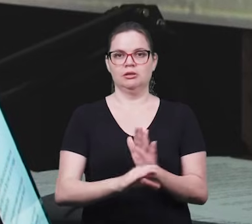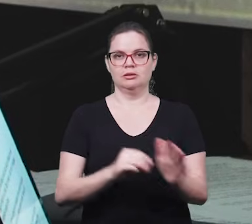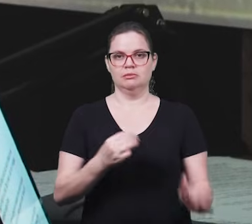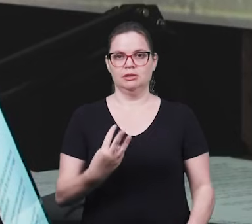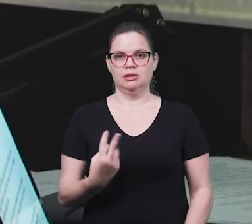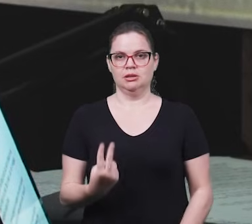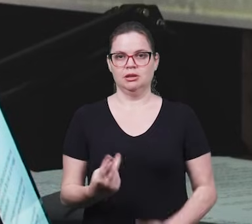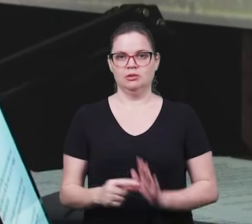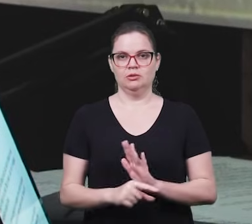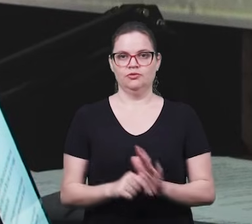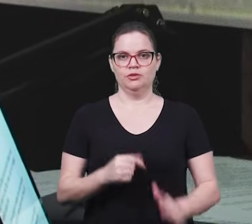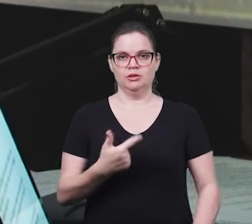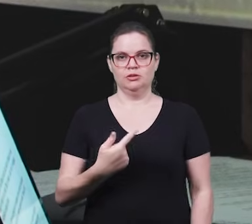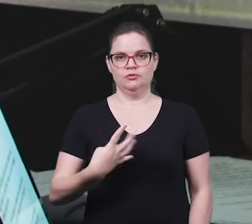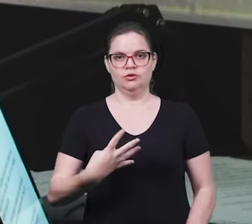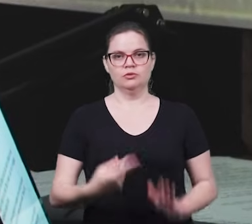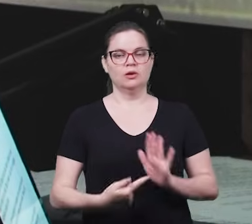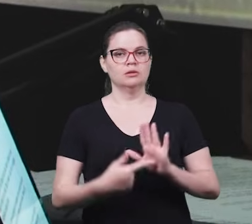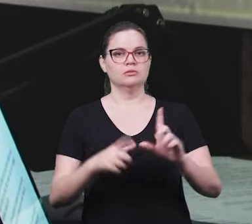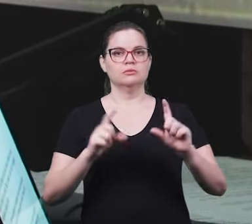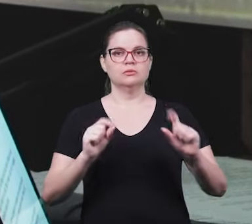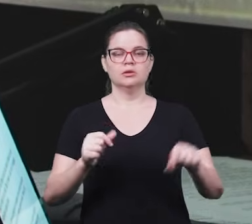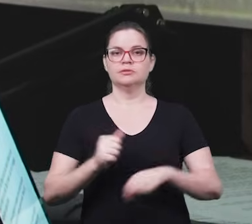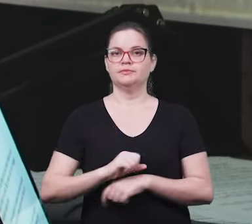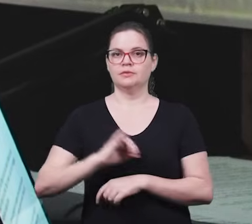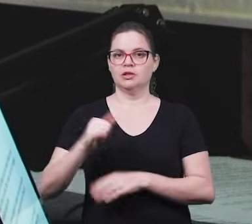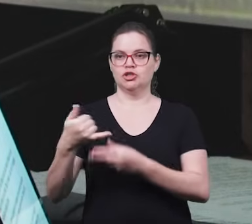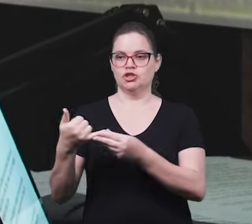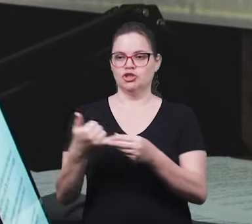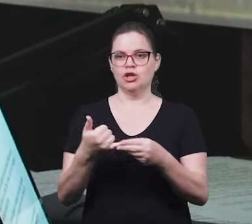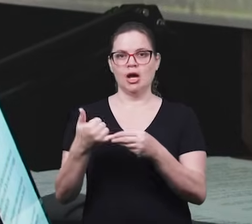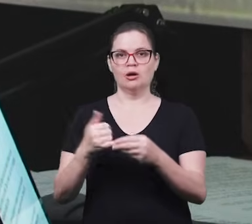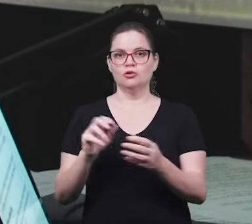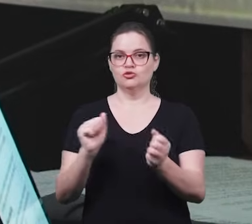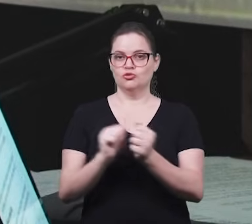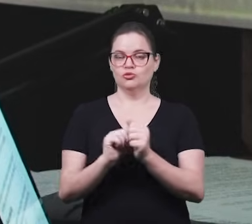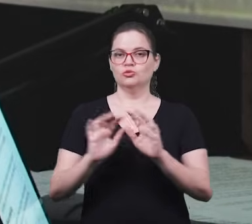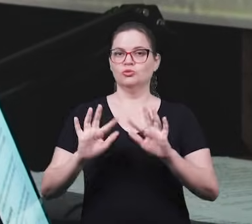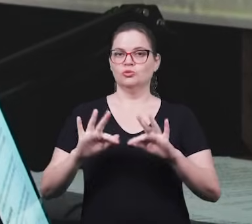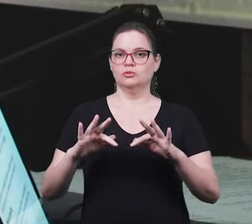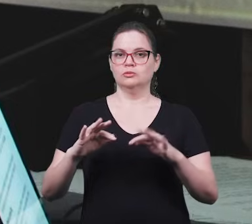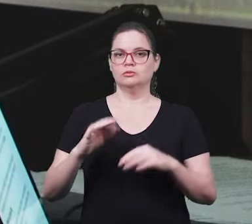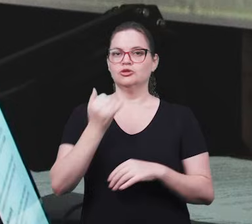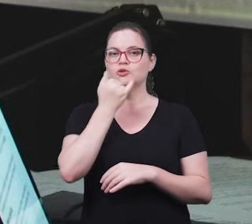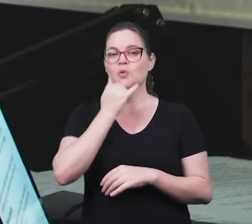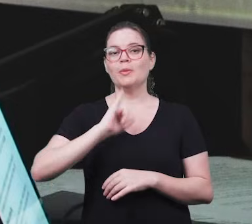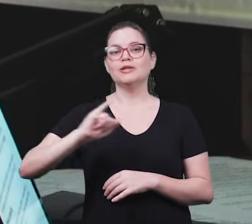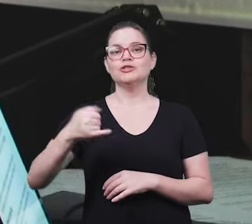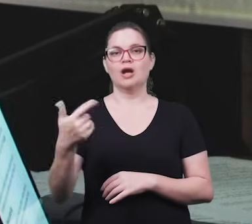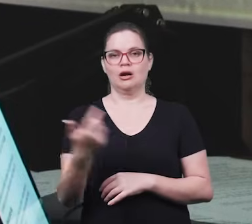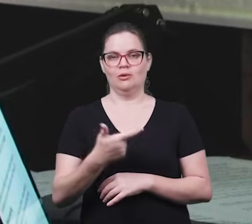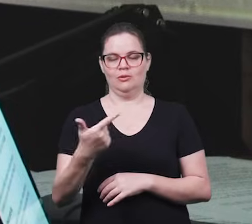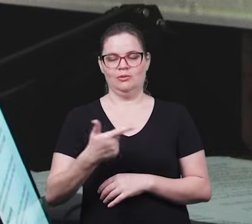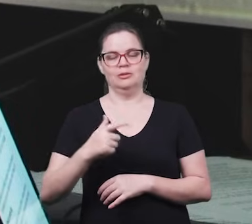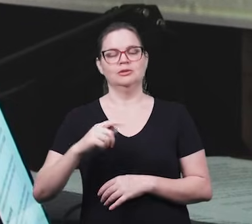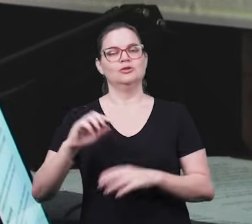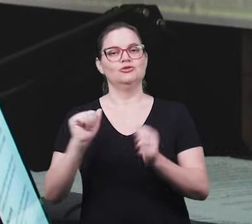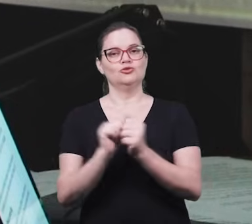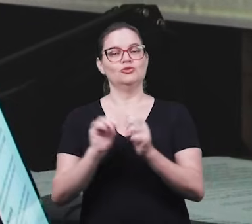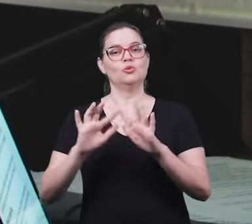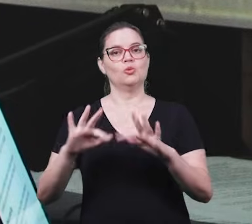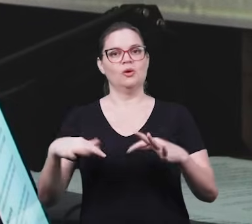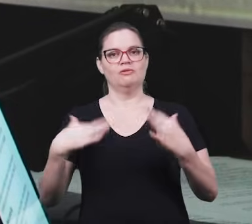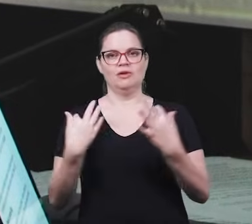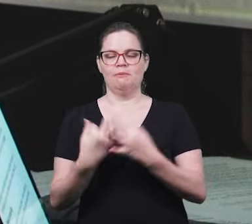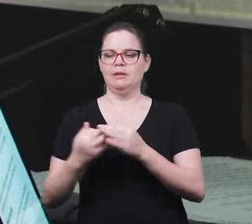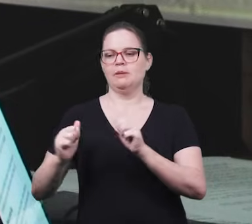Gênesis 32, 24, que Jacó vinha passando a família dele ali naquele ambiente,